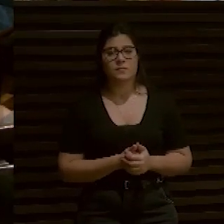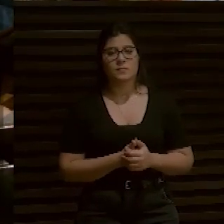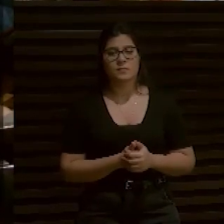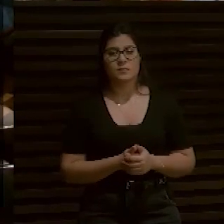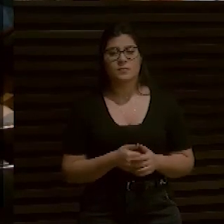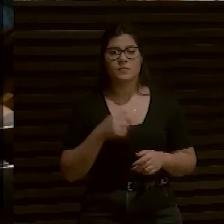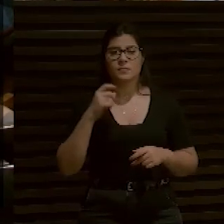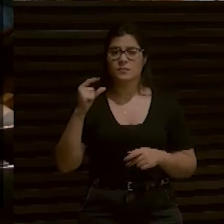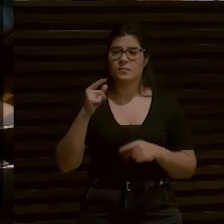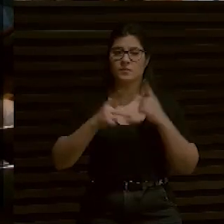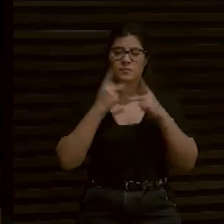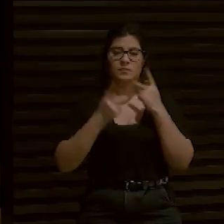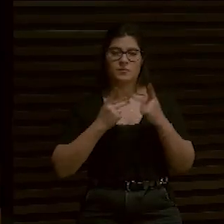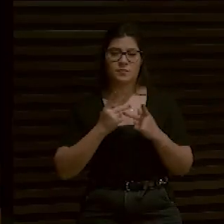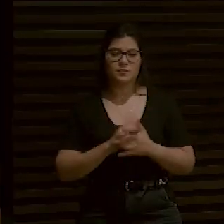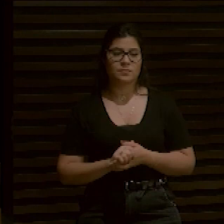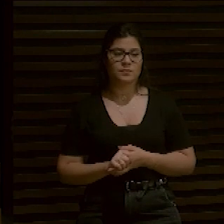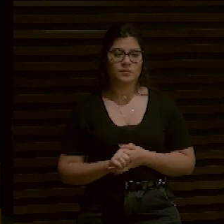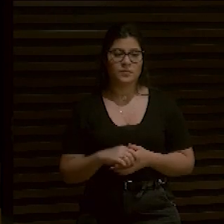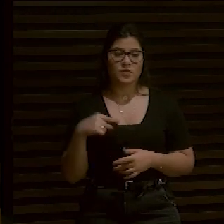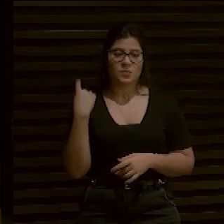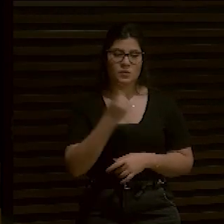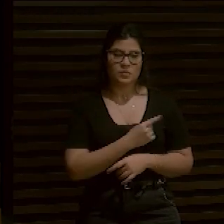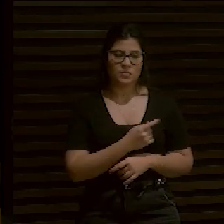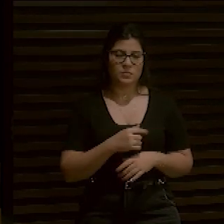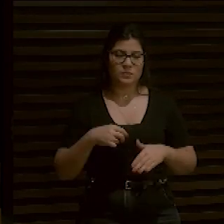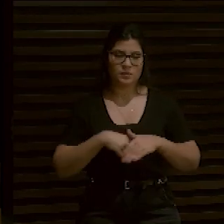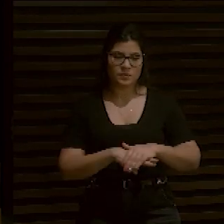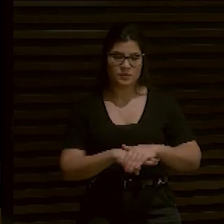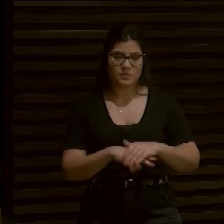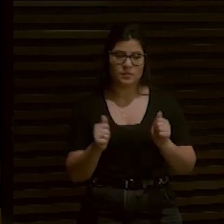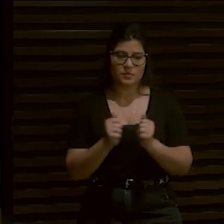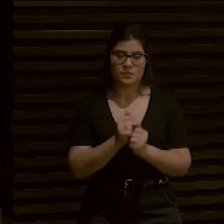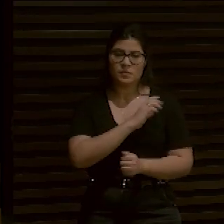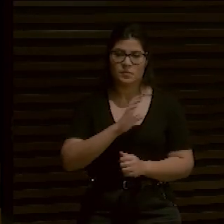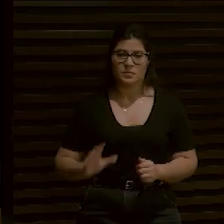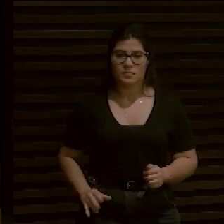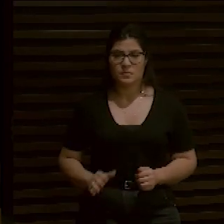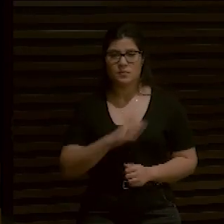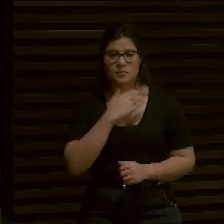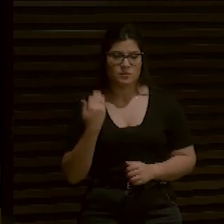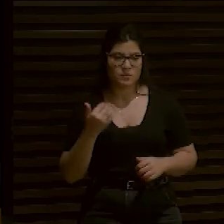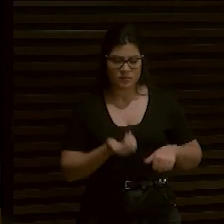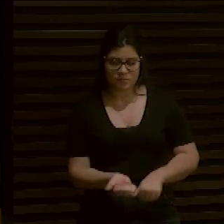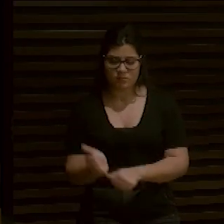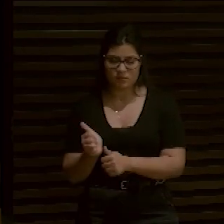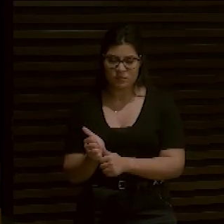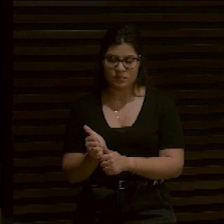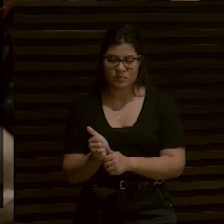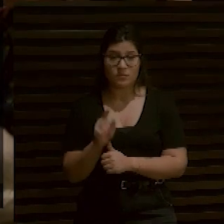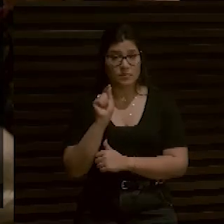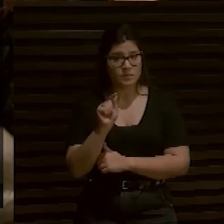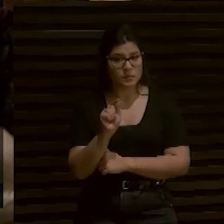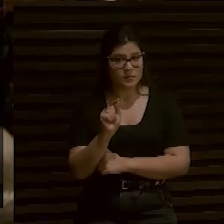A palavra diz assim: fomos, pois, sepultados com ele na morte pelo batismo, para